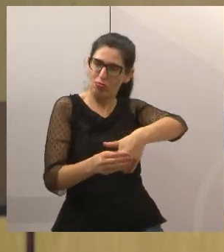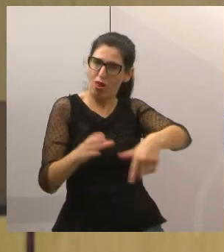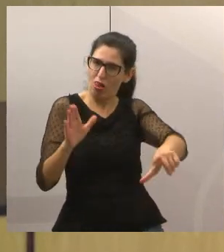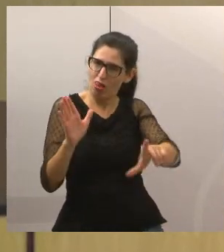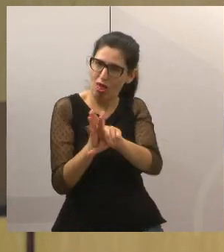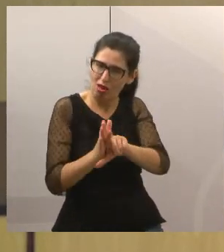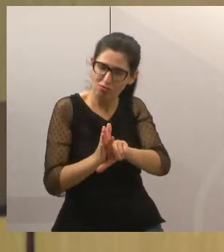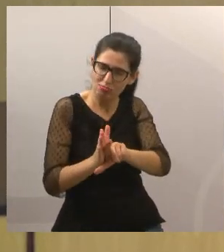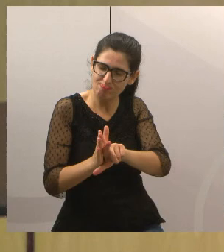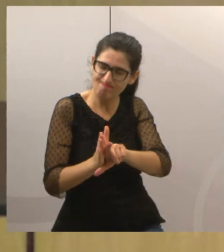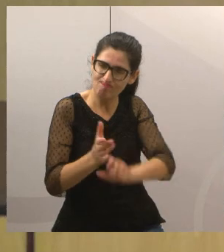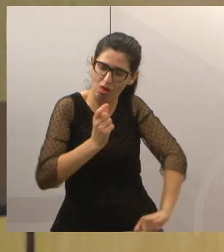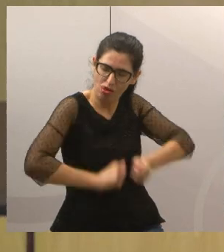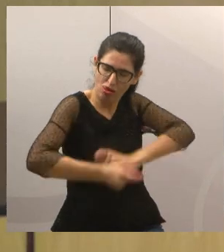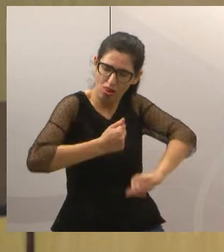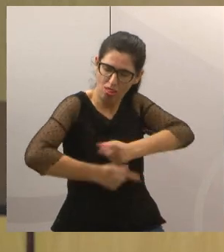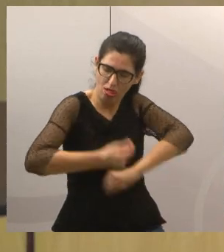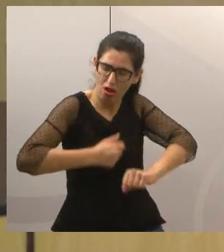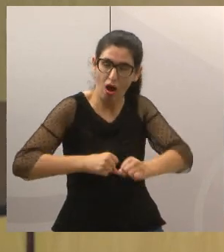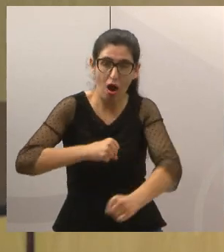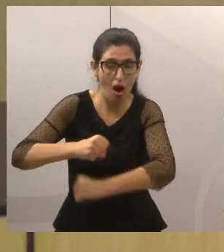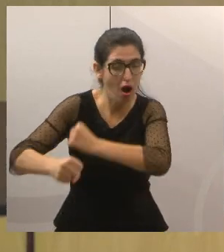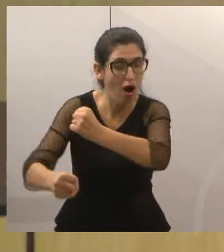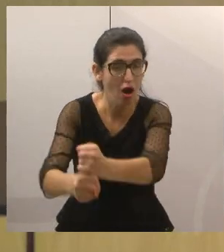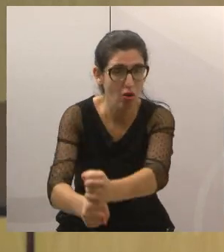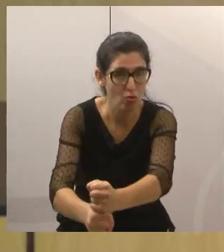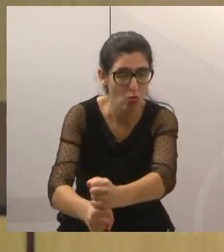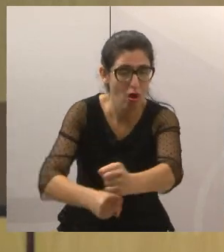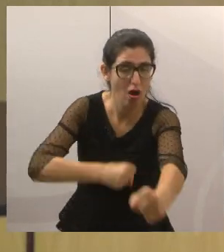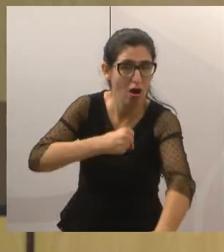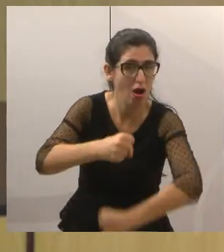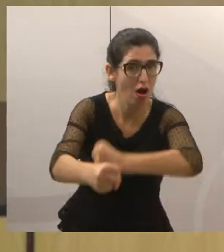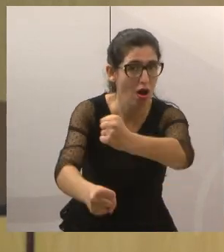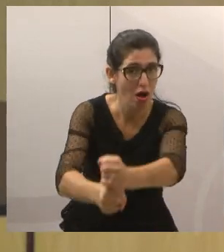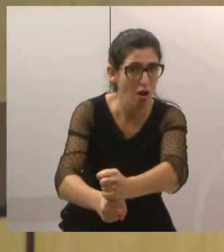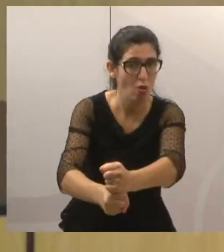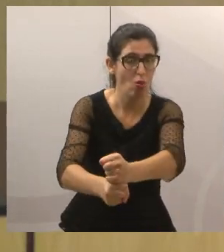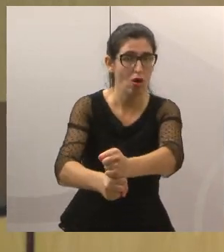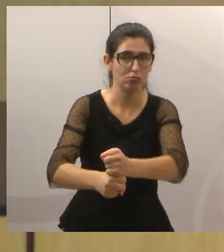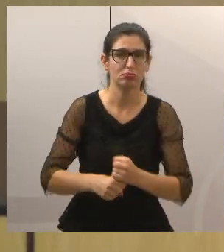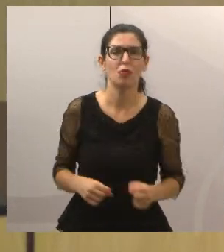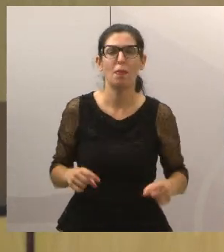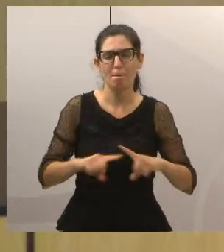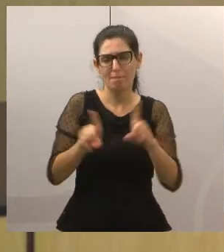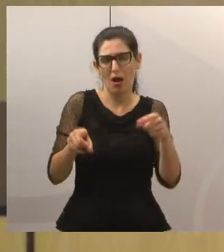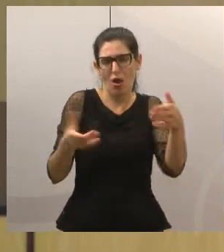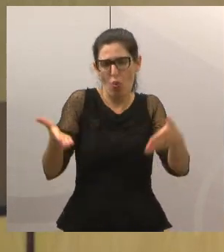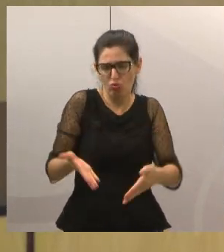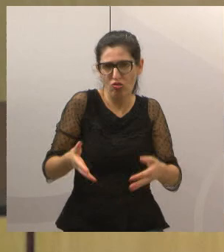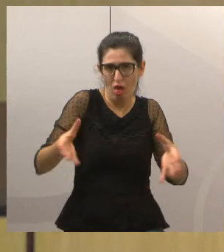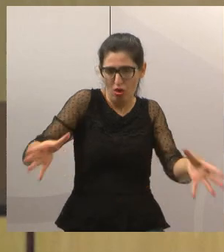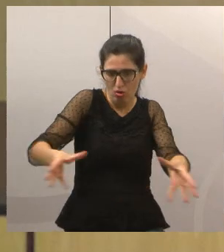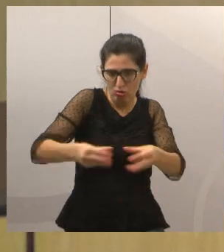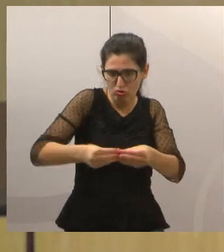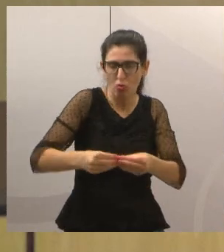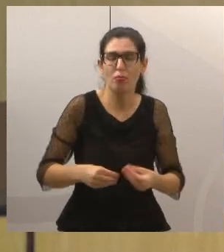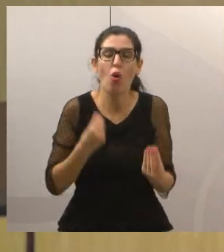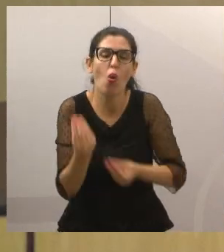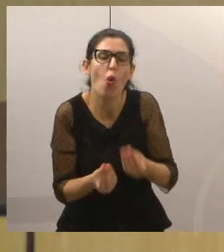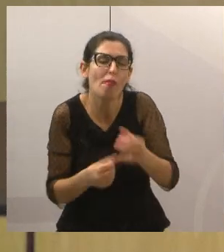Anual, que aponta aqui, logicamente, de uma forma resumida, as ações que o governo